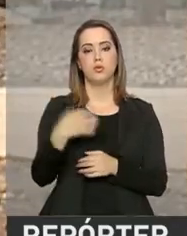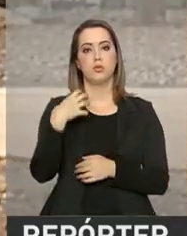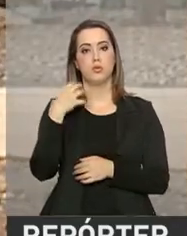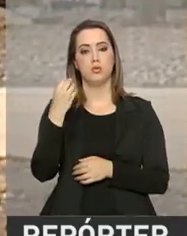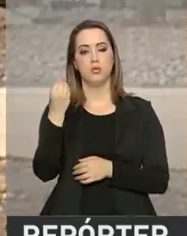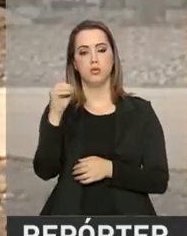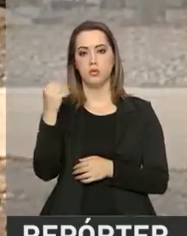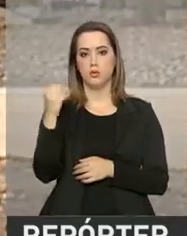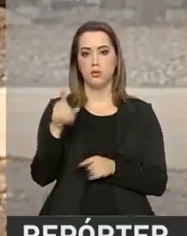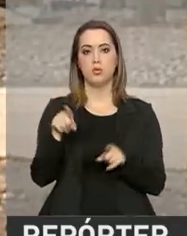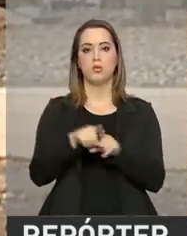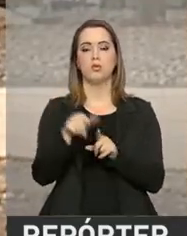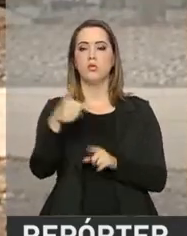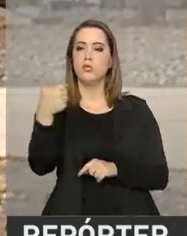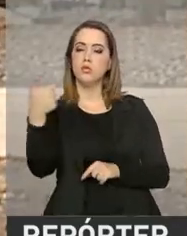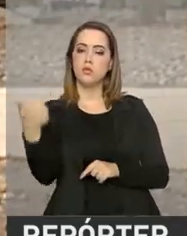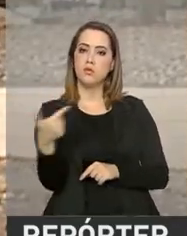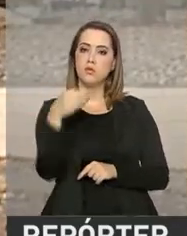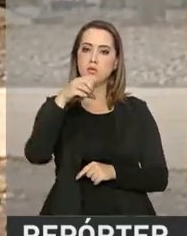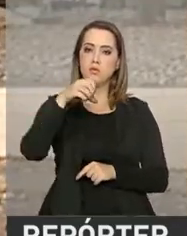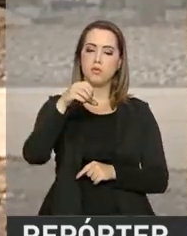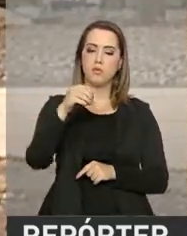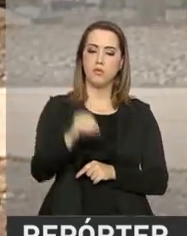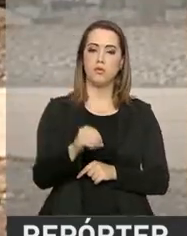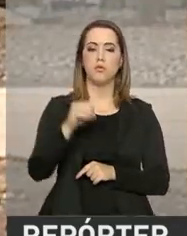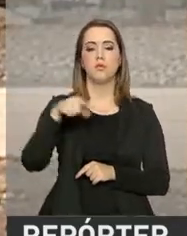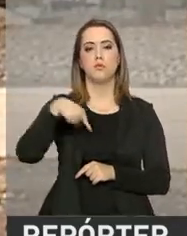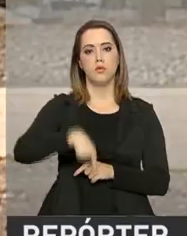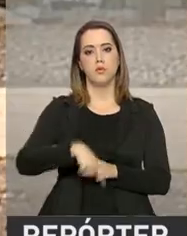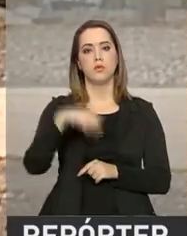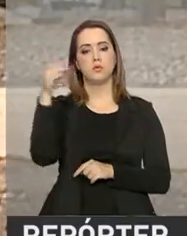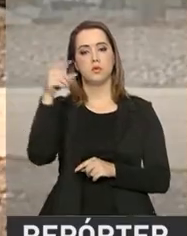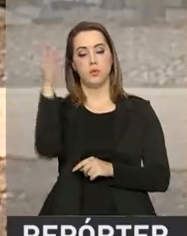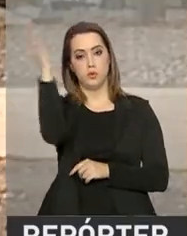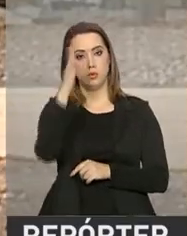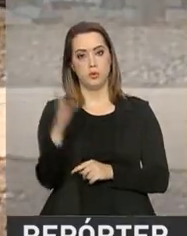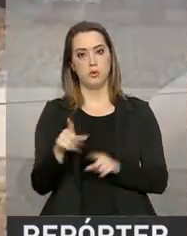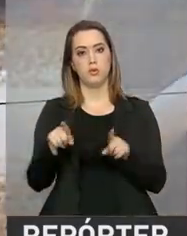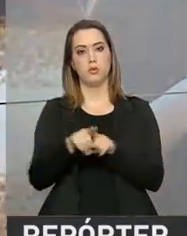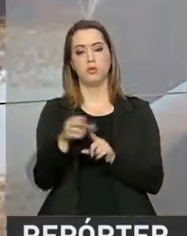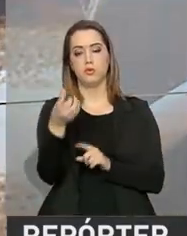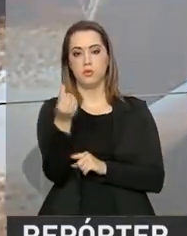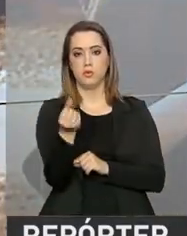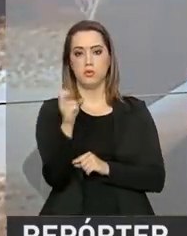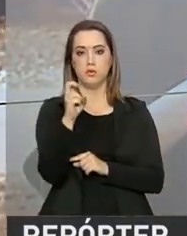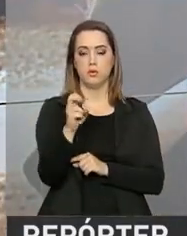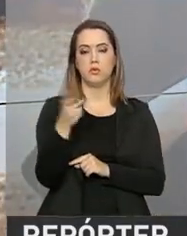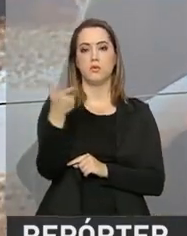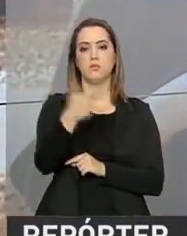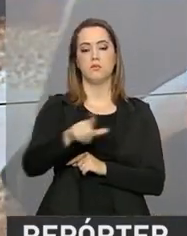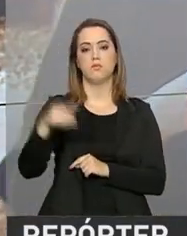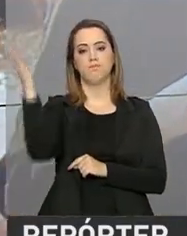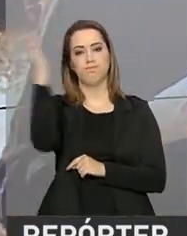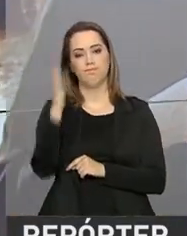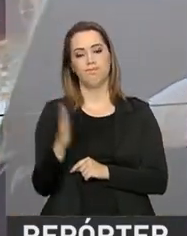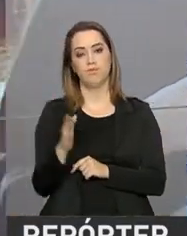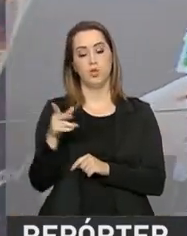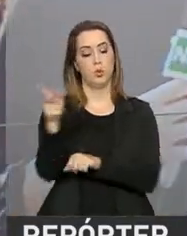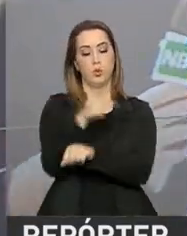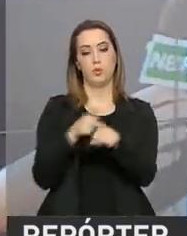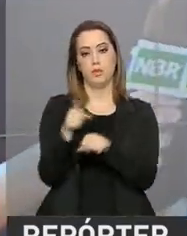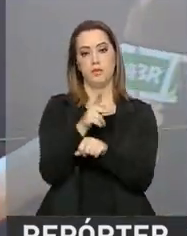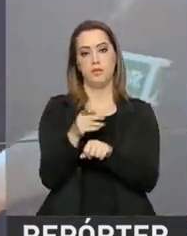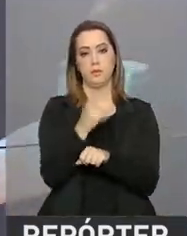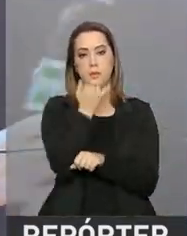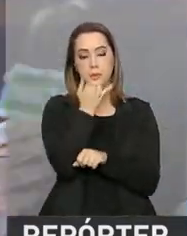postos credenciados no Brasil e 65 postos no exterior. Leandro. Obrigado, Carol, pelas suas informações. E